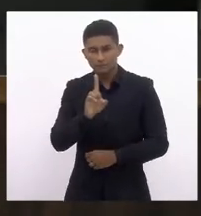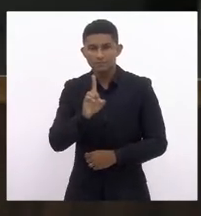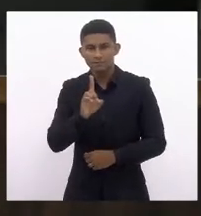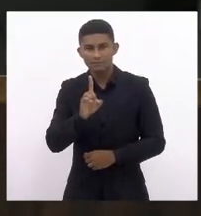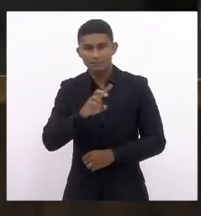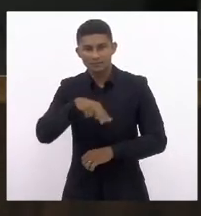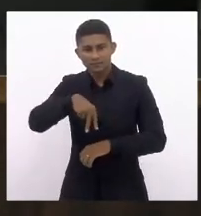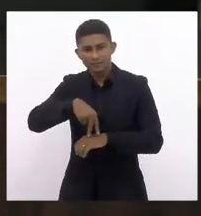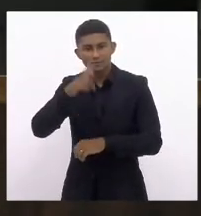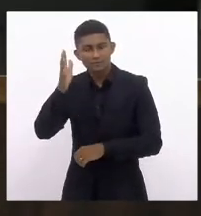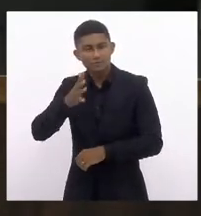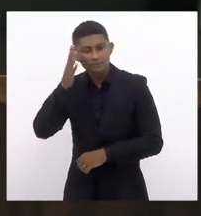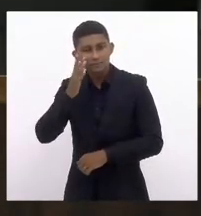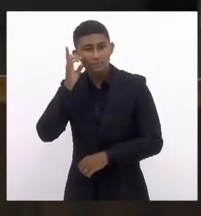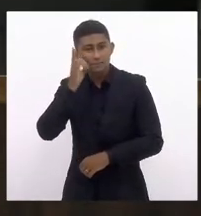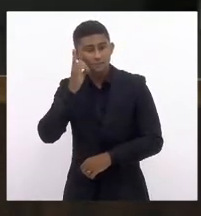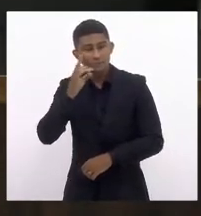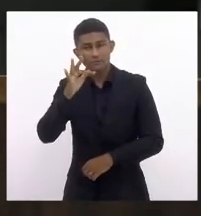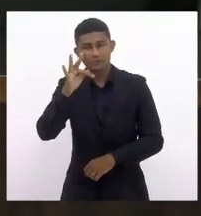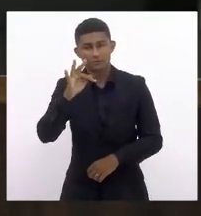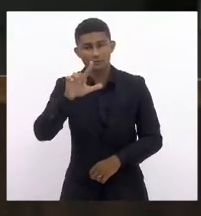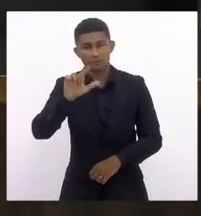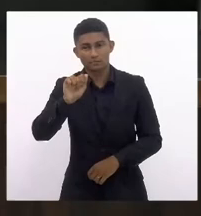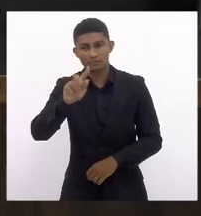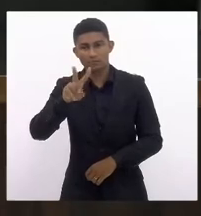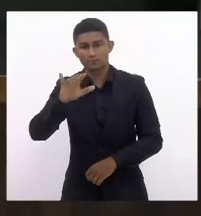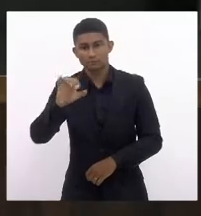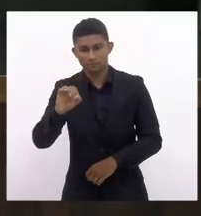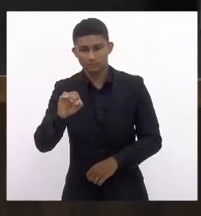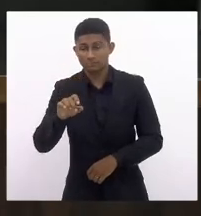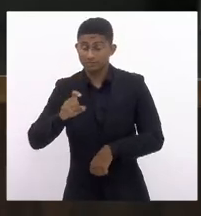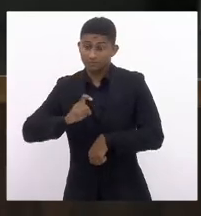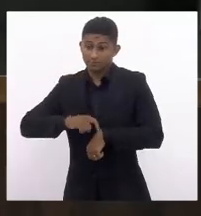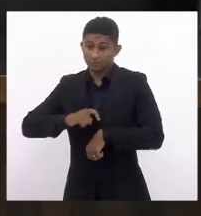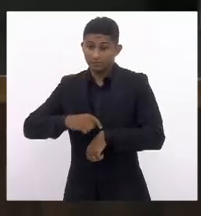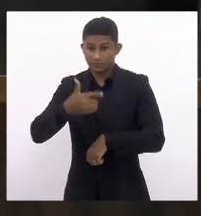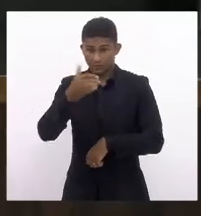Serafini. Vossa Excelência dispõe de 10 minutos no tempo regimental.